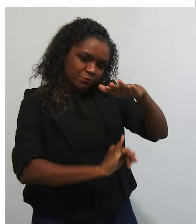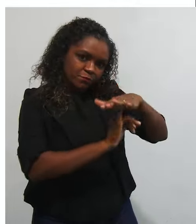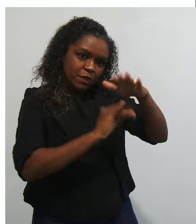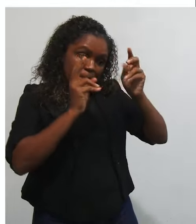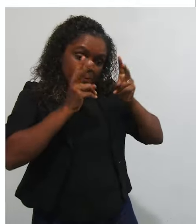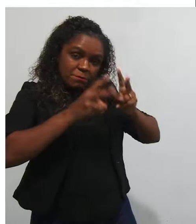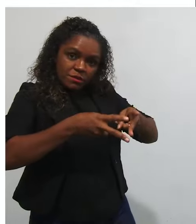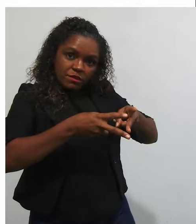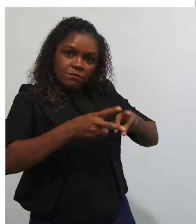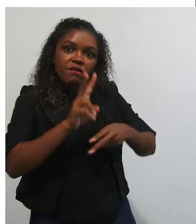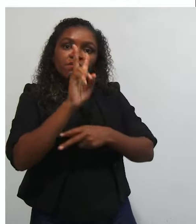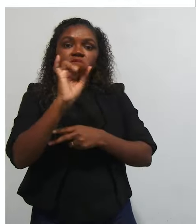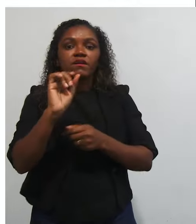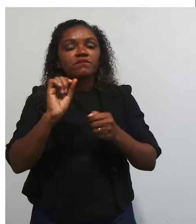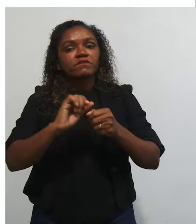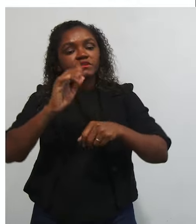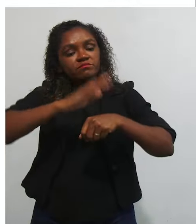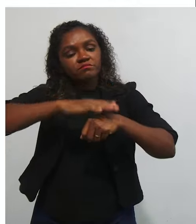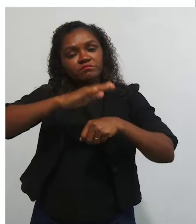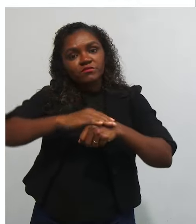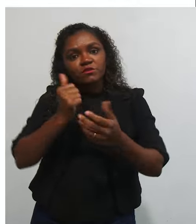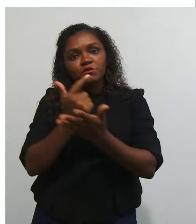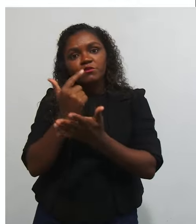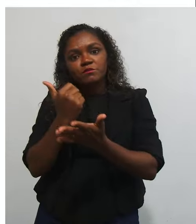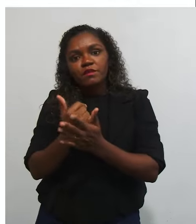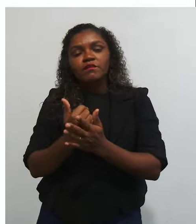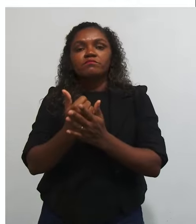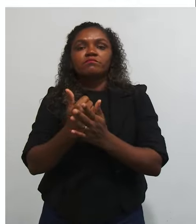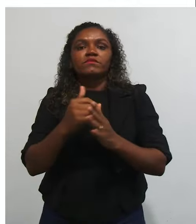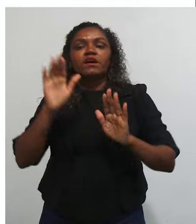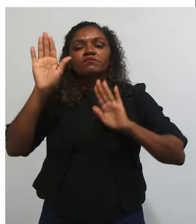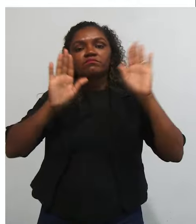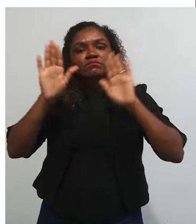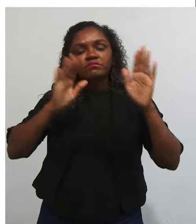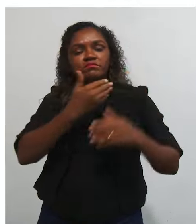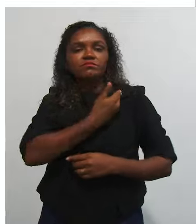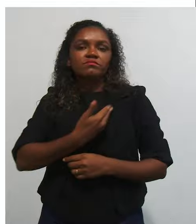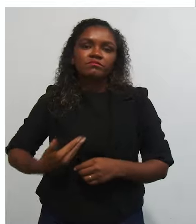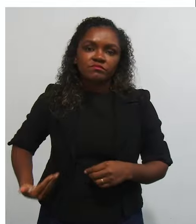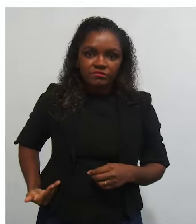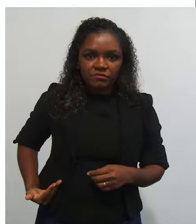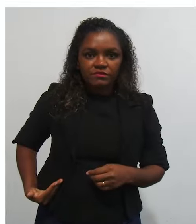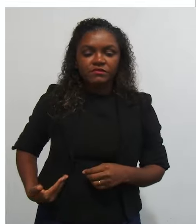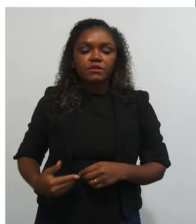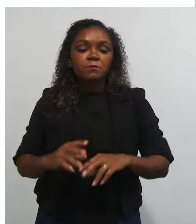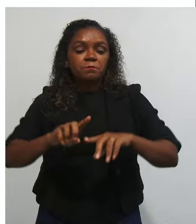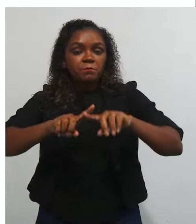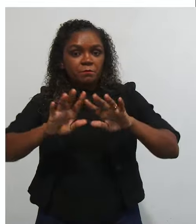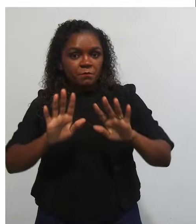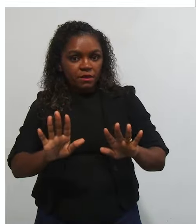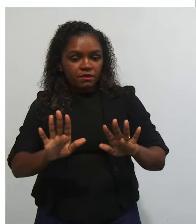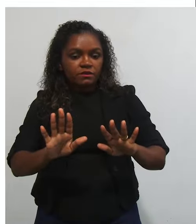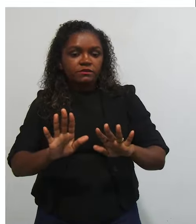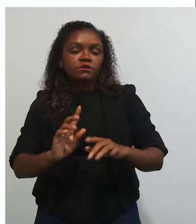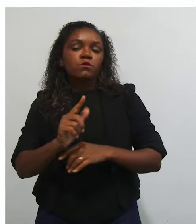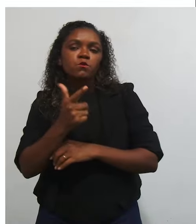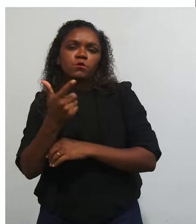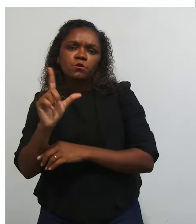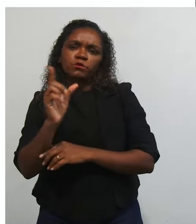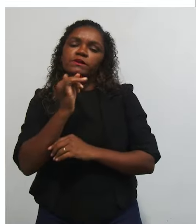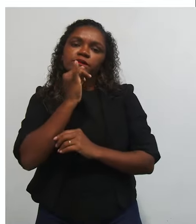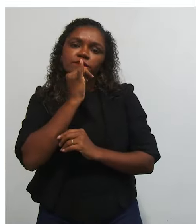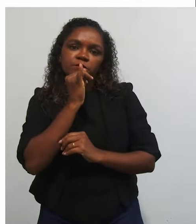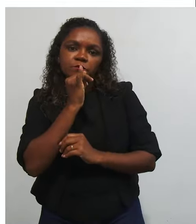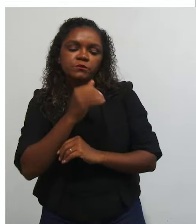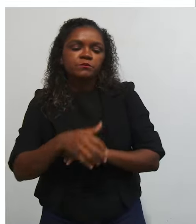o quê? O processo de compra desse produto por meio de licitação pública. Agora, quando vier outros códigos,